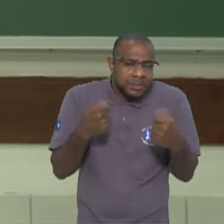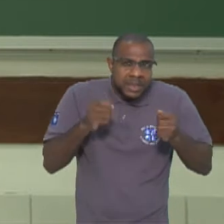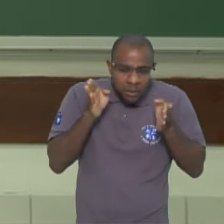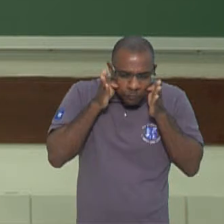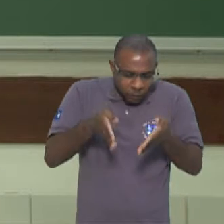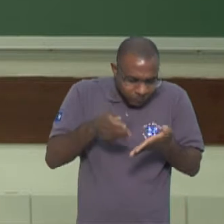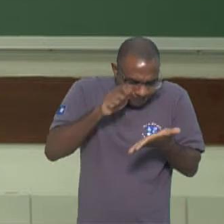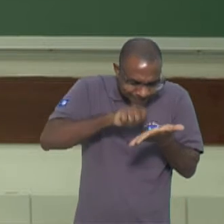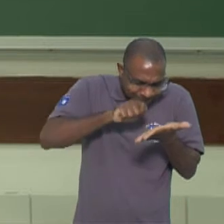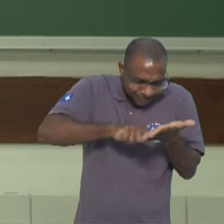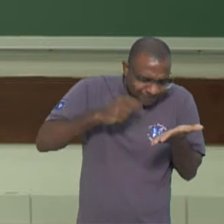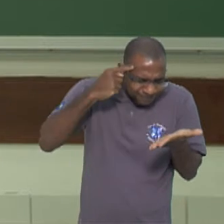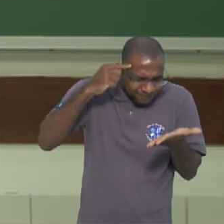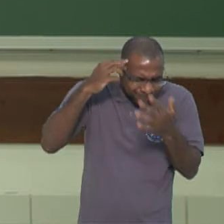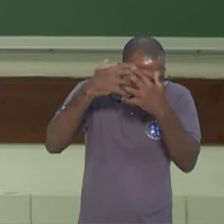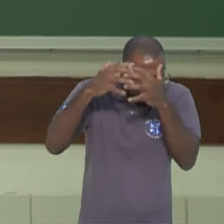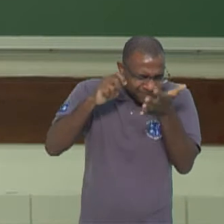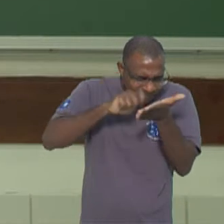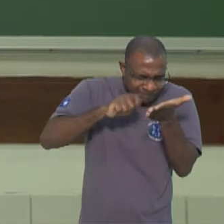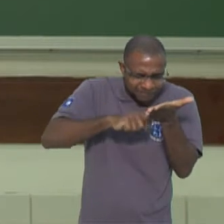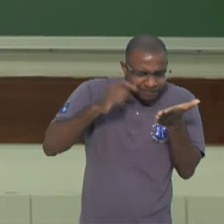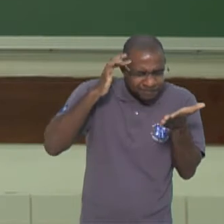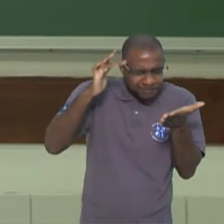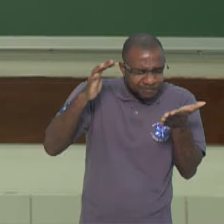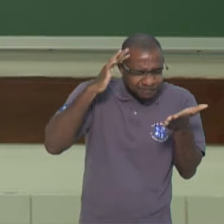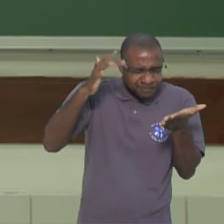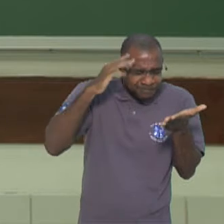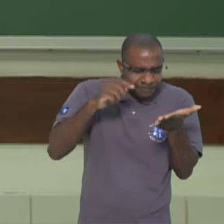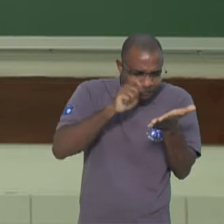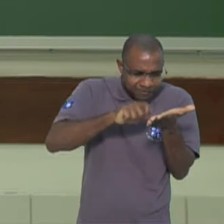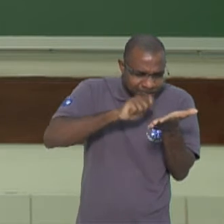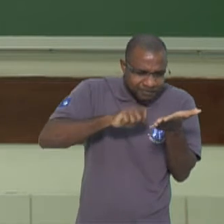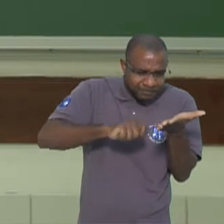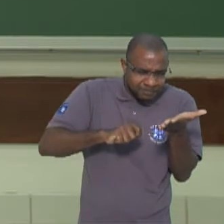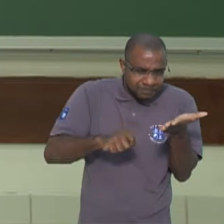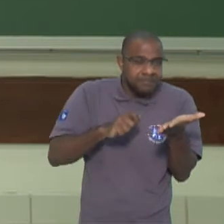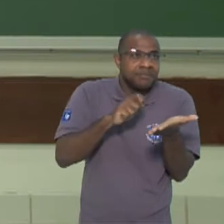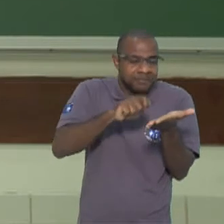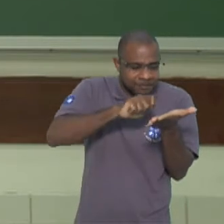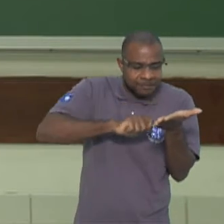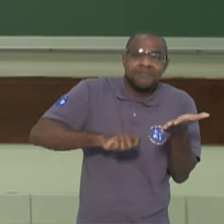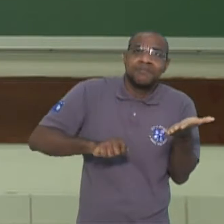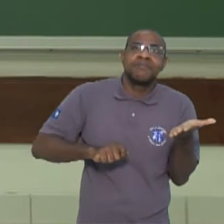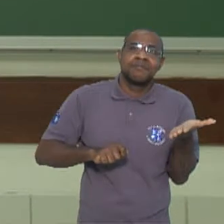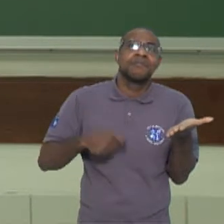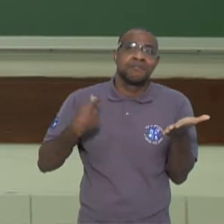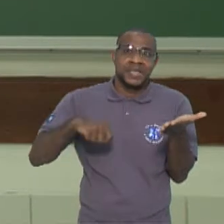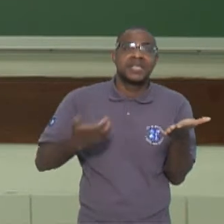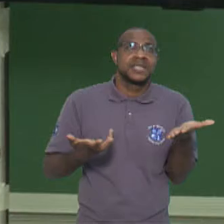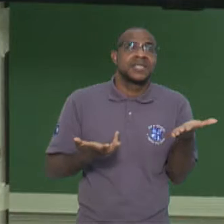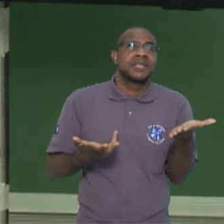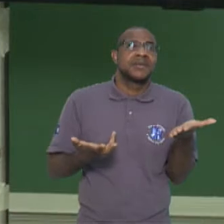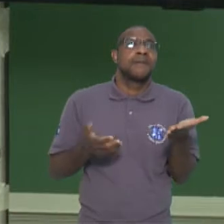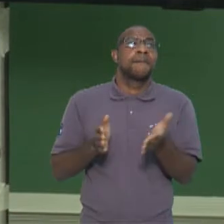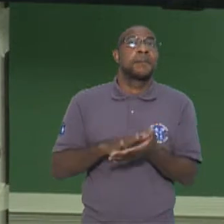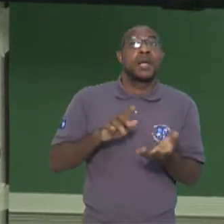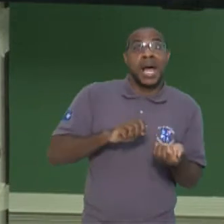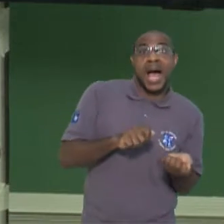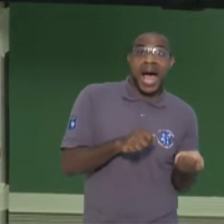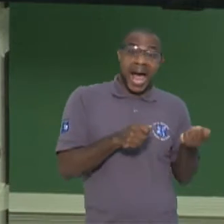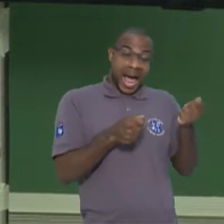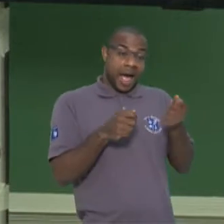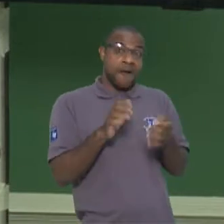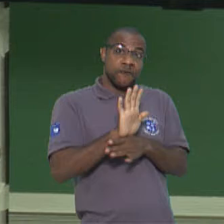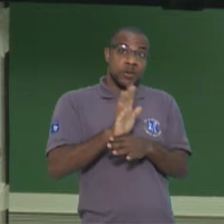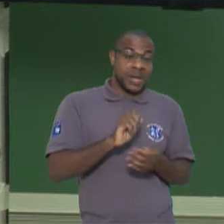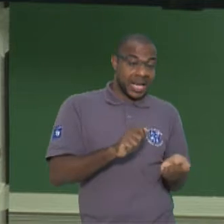tem várias nuances num filme que precisam ser abordadas, né? Precisam dar conta daquela história. Já os adaptados, eles